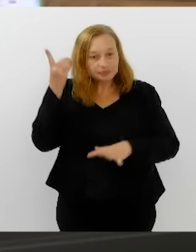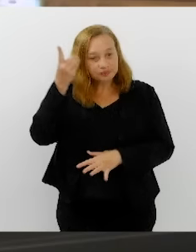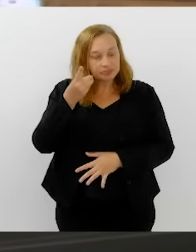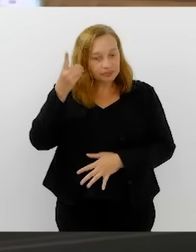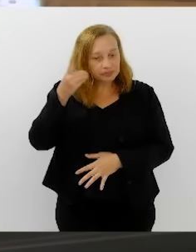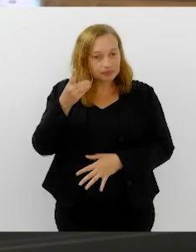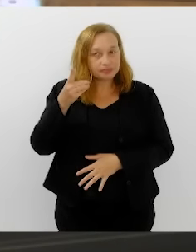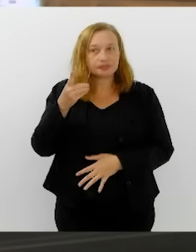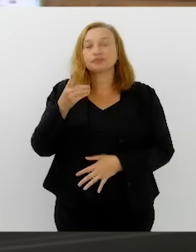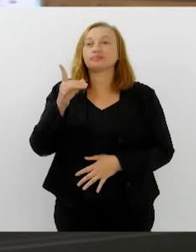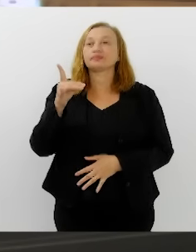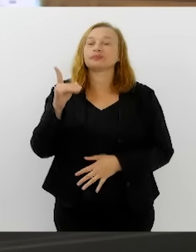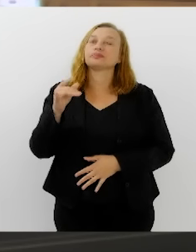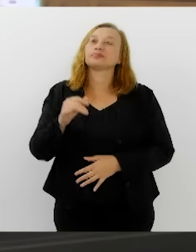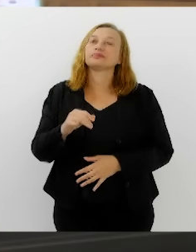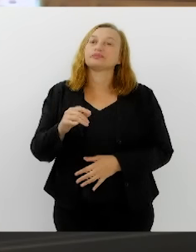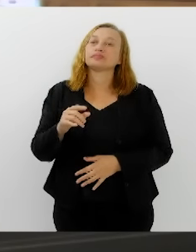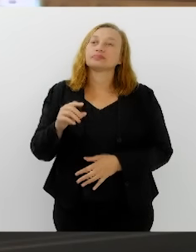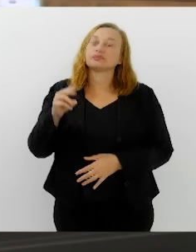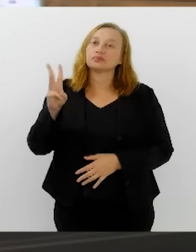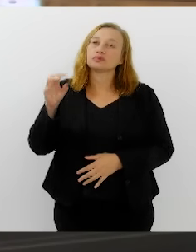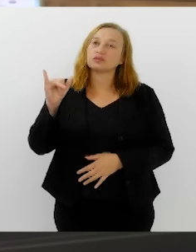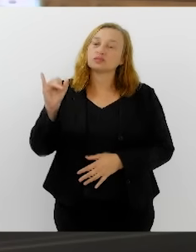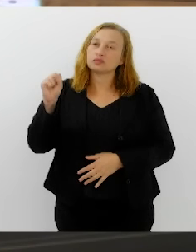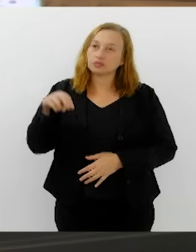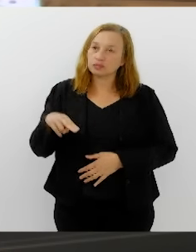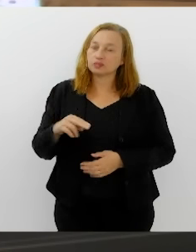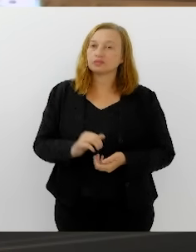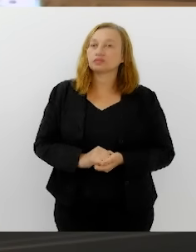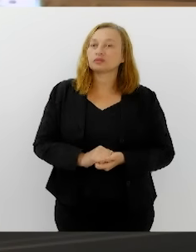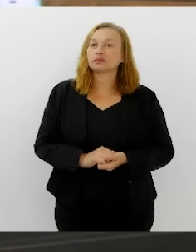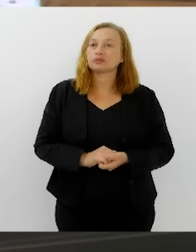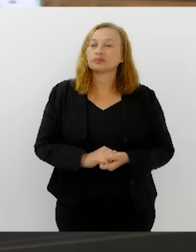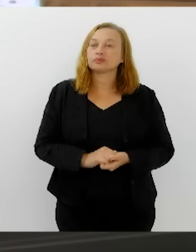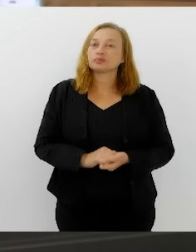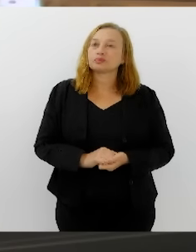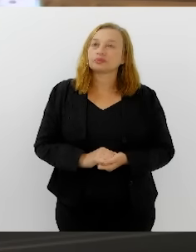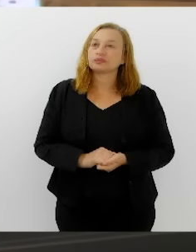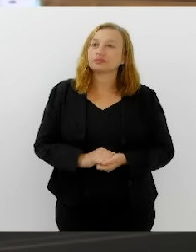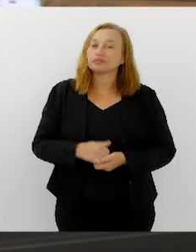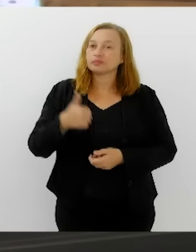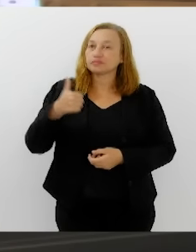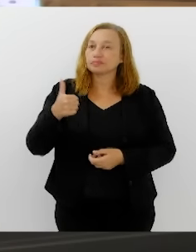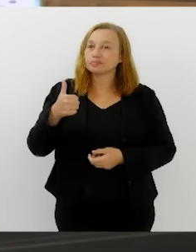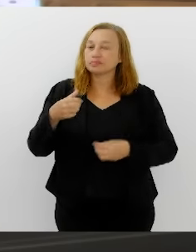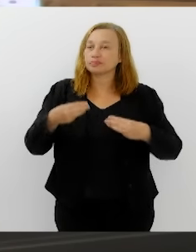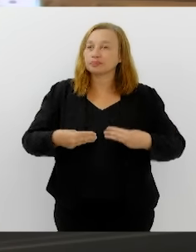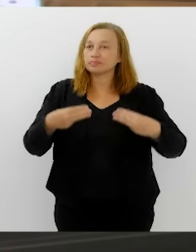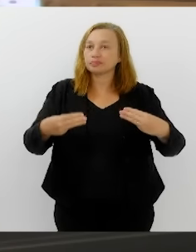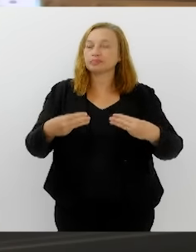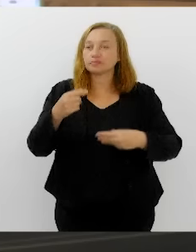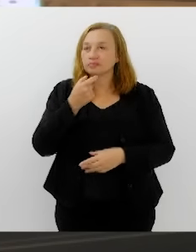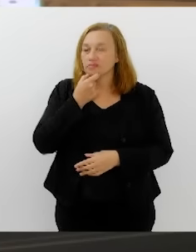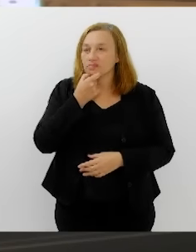célere, de Winston Churchill. Winston Churchill, quando primeiro-ministro da Inglaterra,